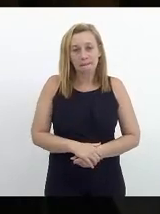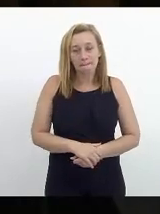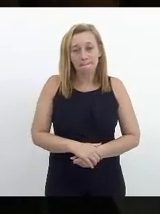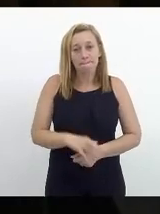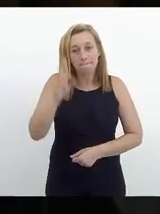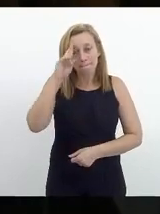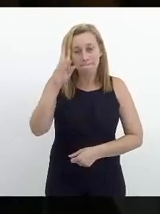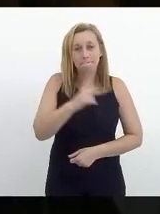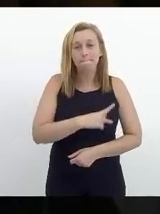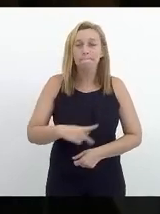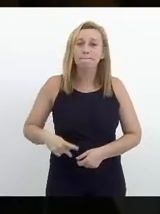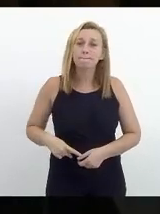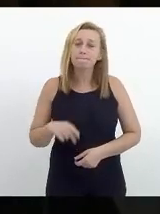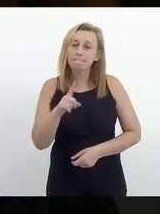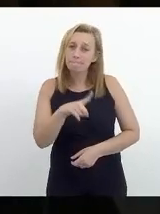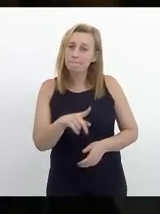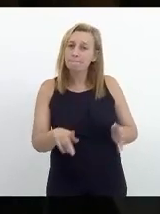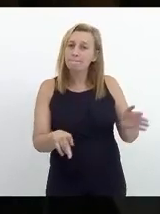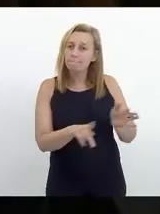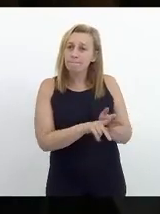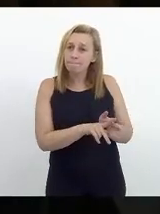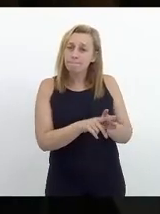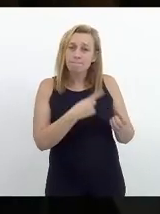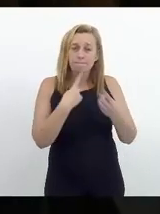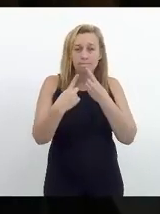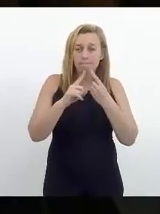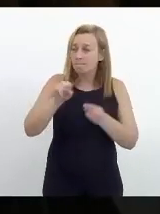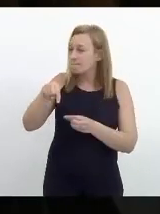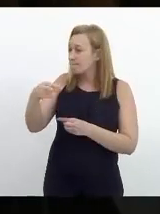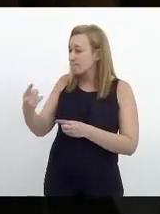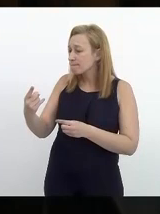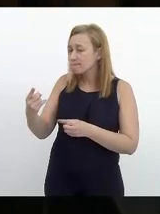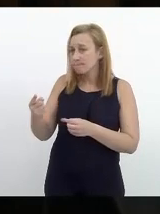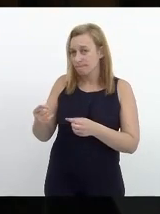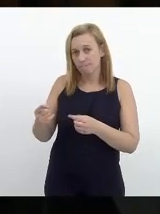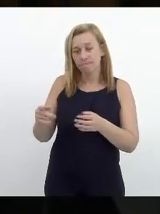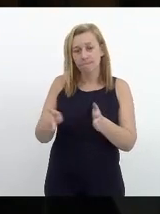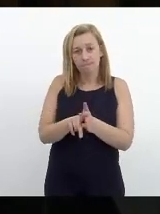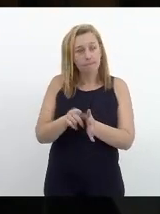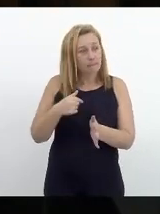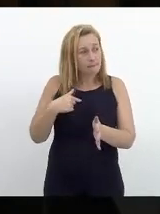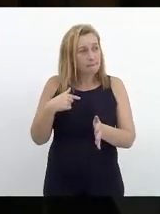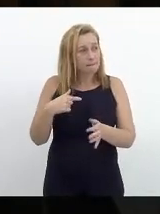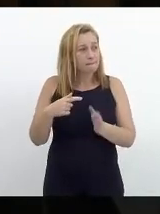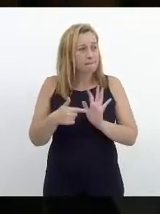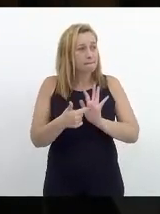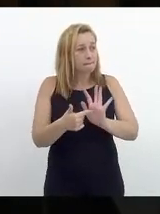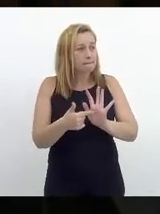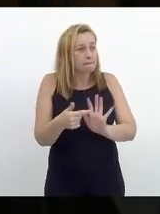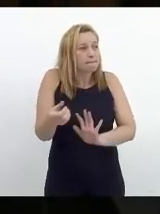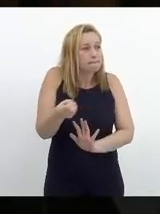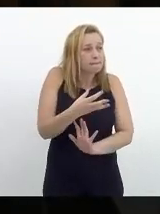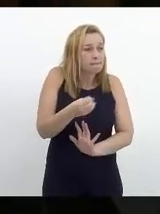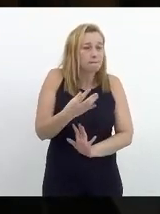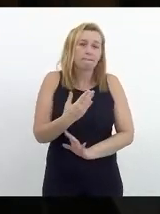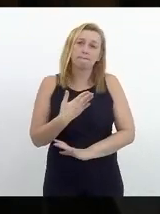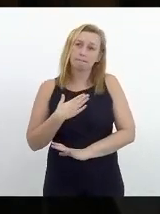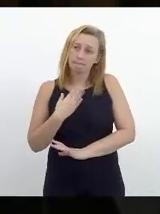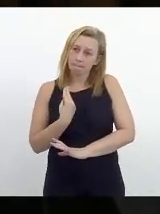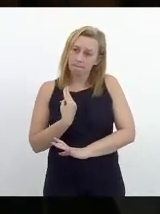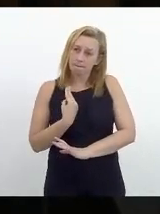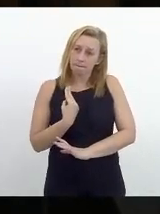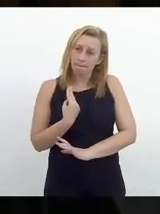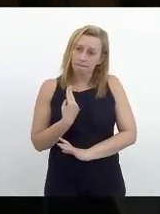Senhor presidente, esse é um projeto que dialoga com outro projeto que apresentei aqui recentemente, de minha autoria, de autoria de